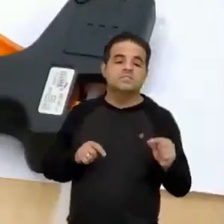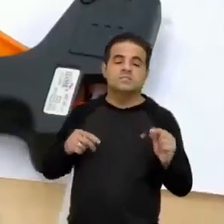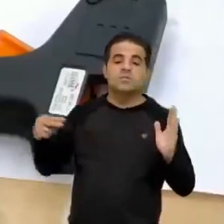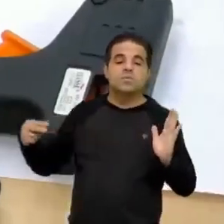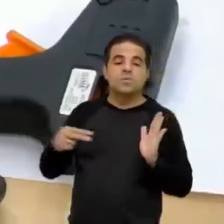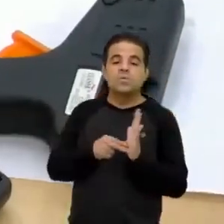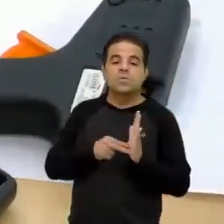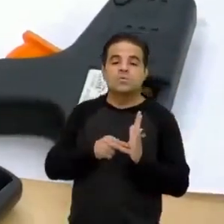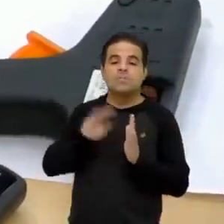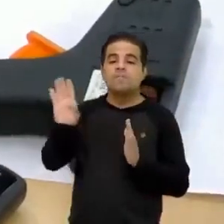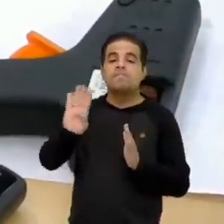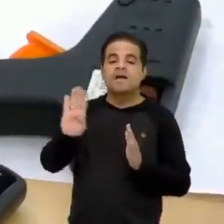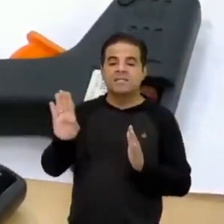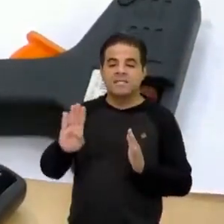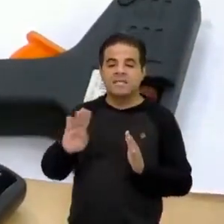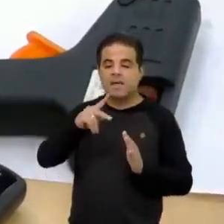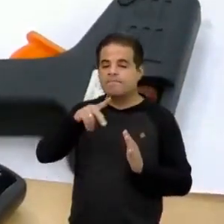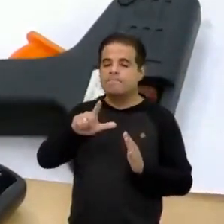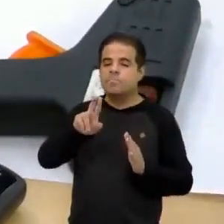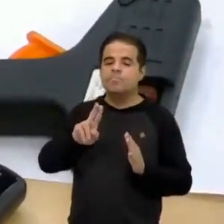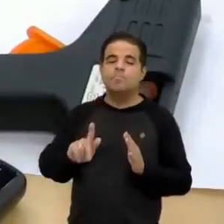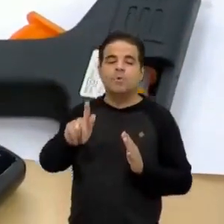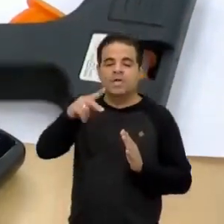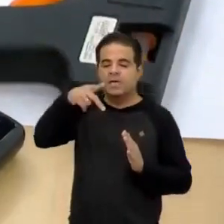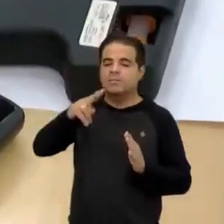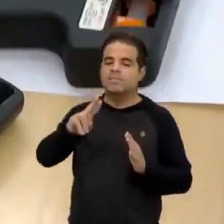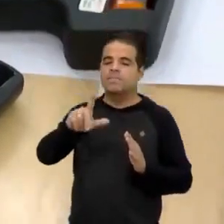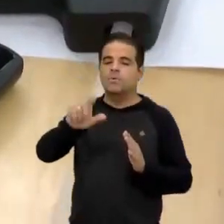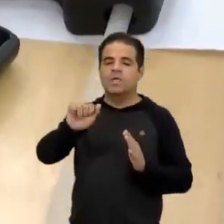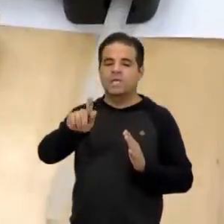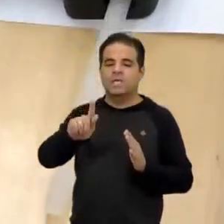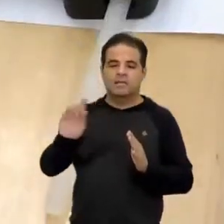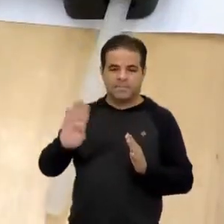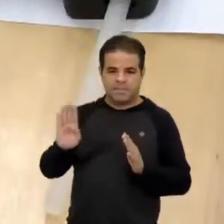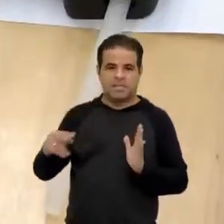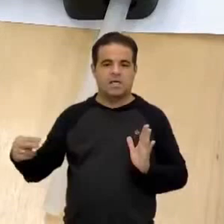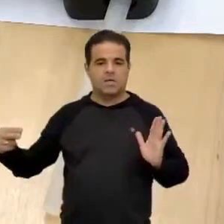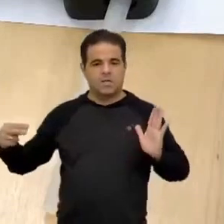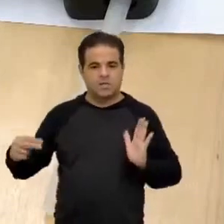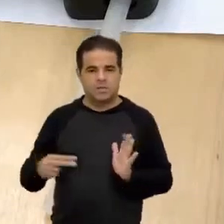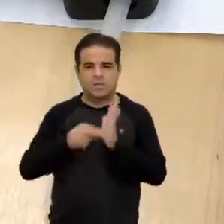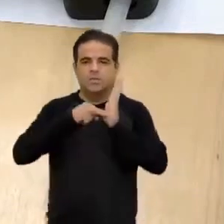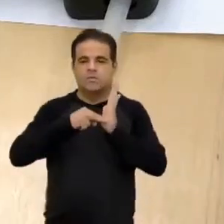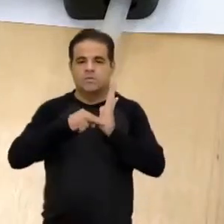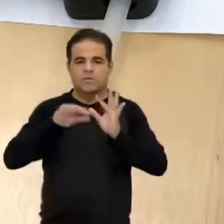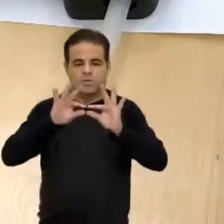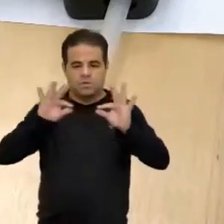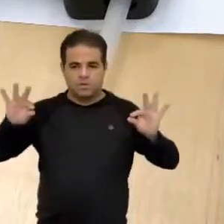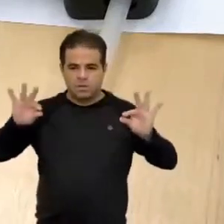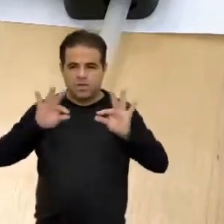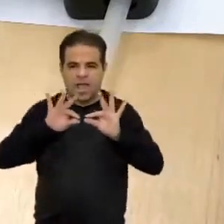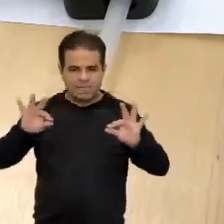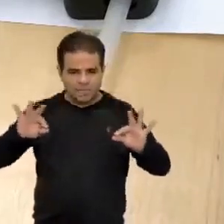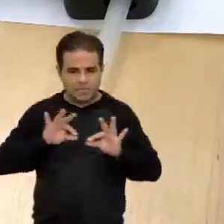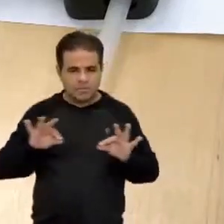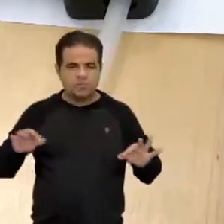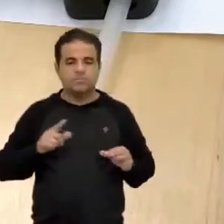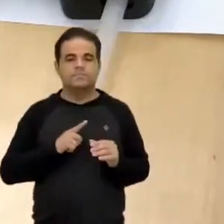de bateria, tá? É um plug mais simples. Ele só tem os encaixes, né? Os conectores e os